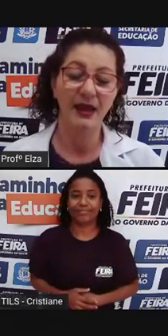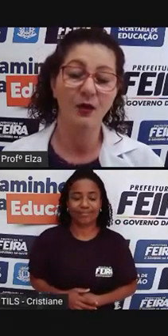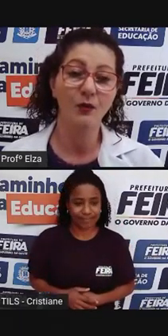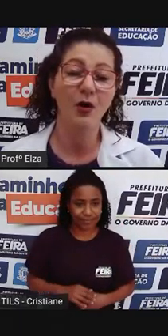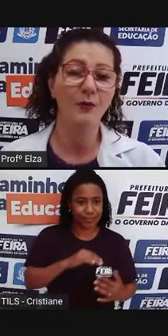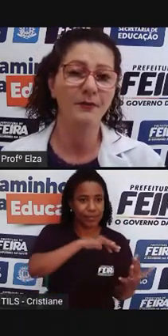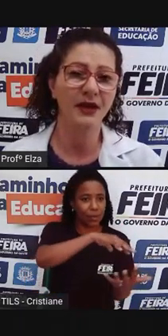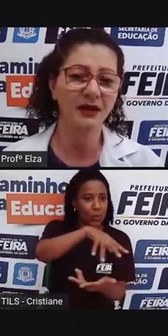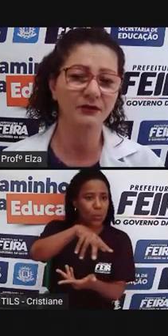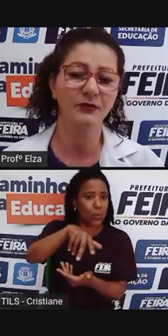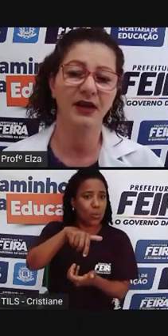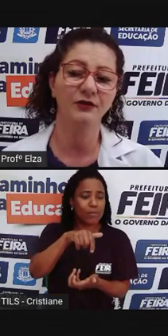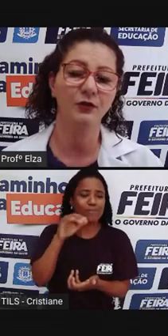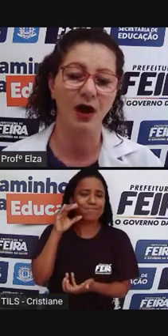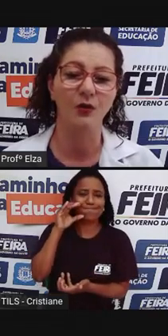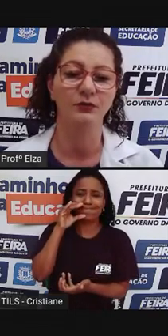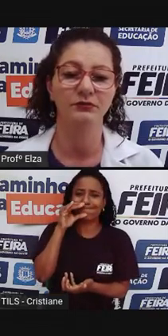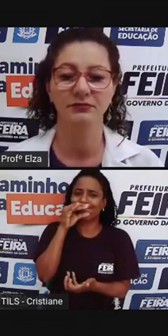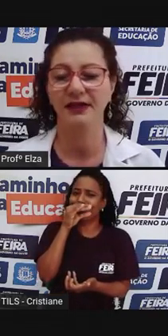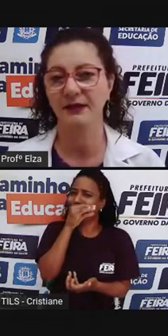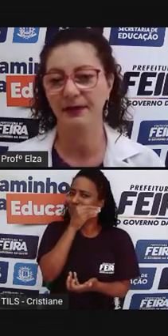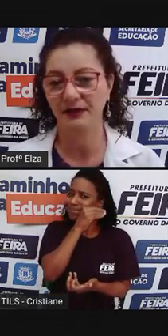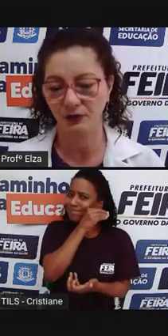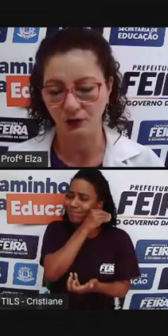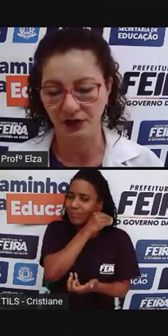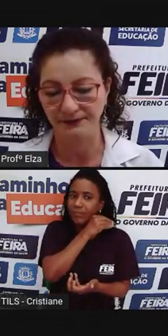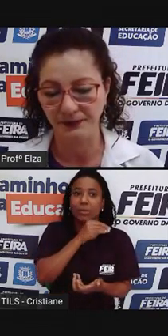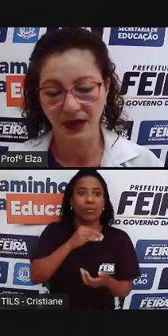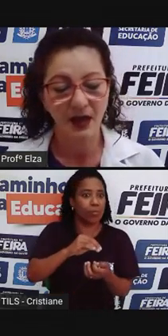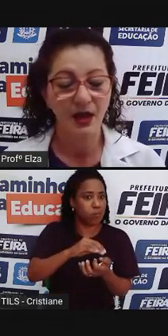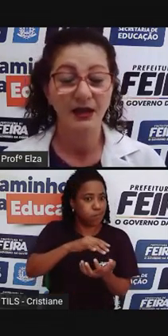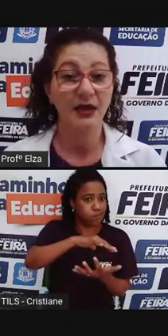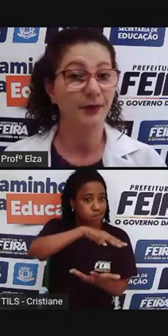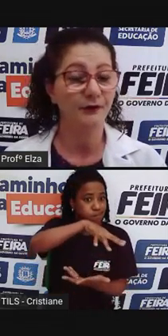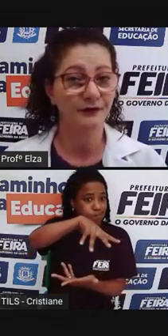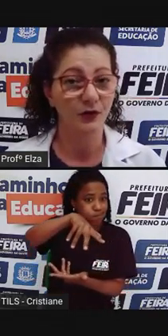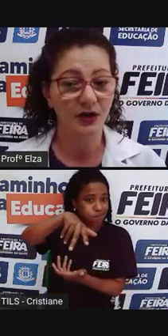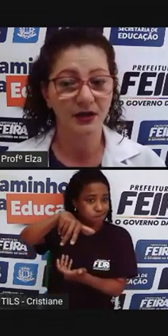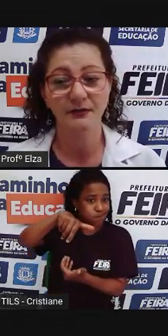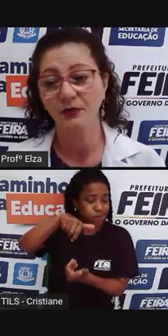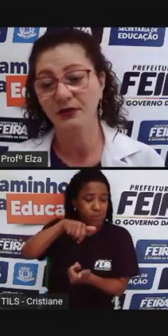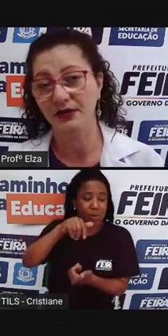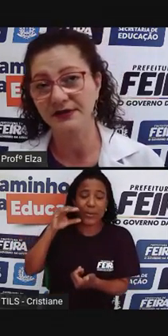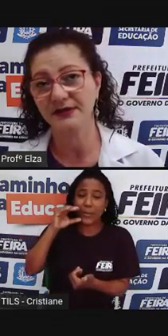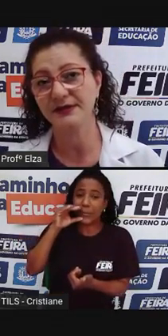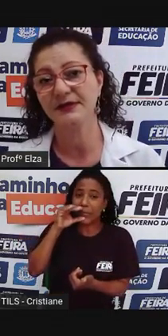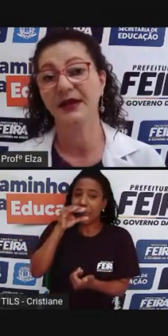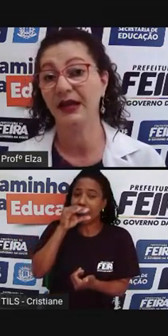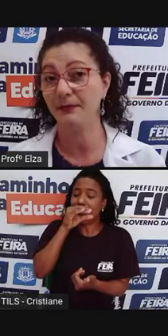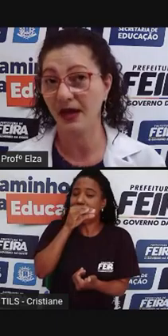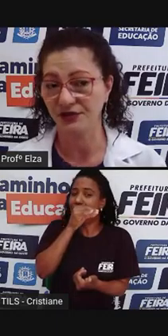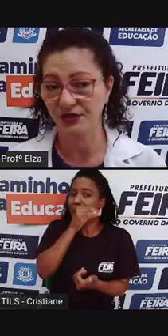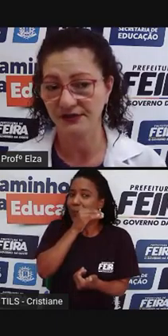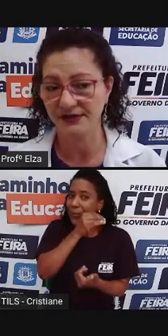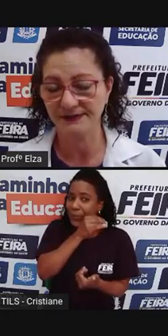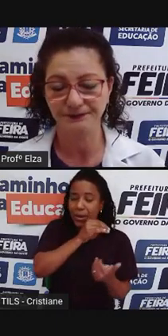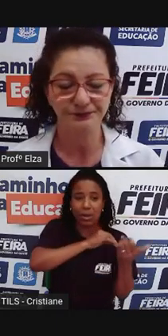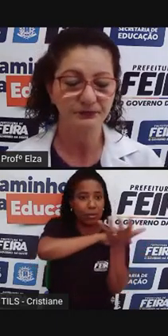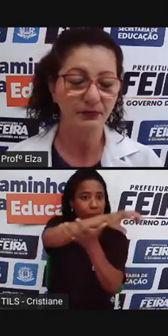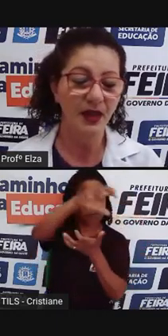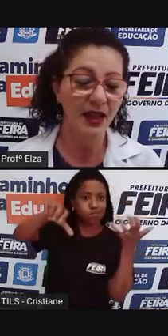é um aumento gradual da temperatura que provoca mudanças